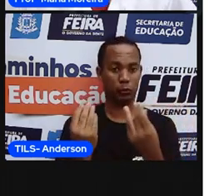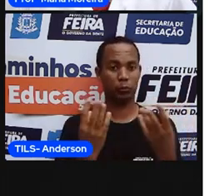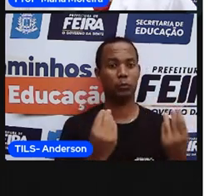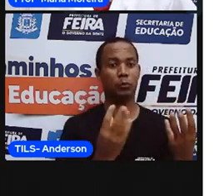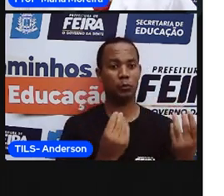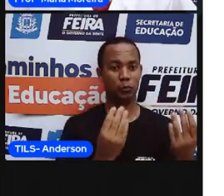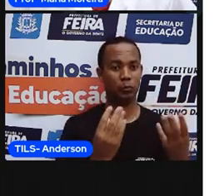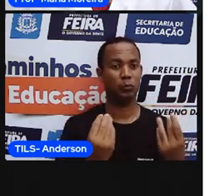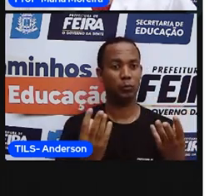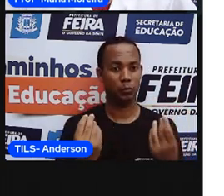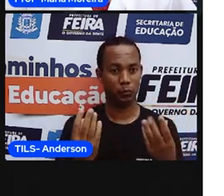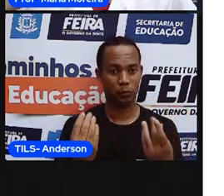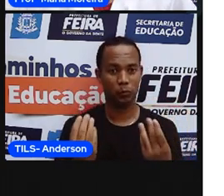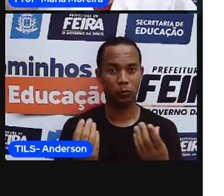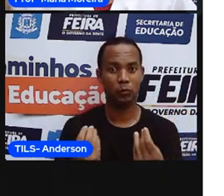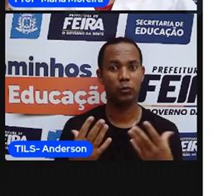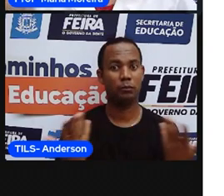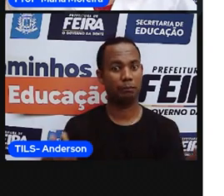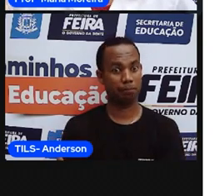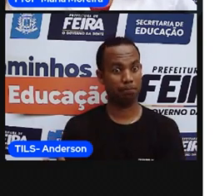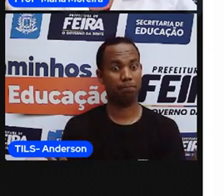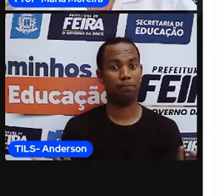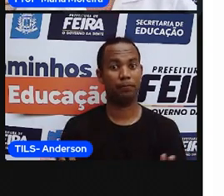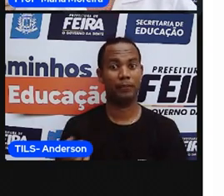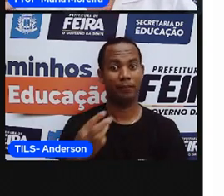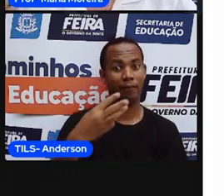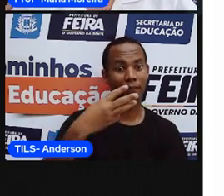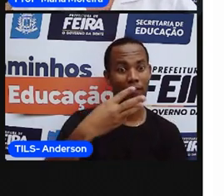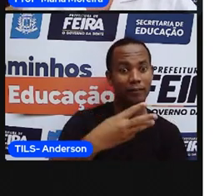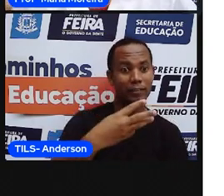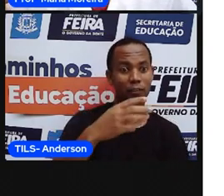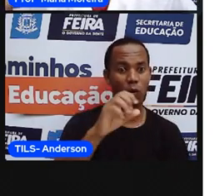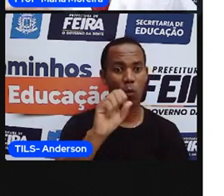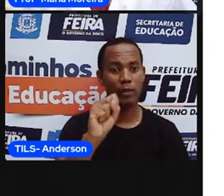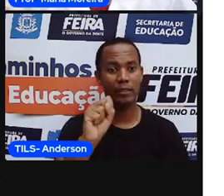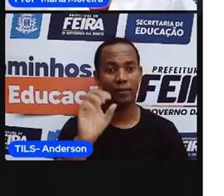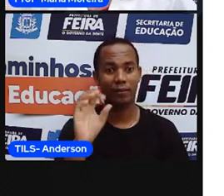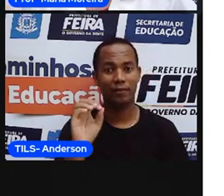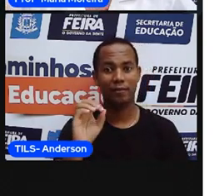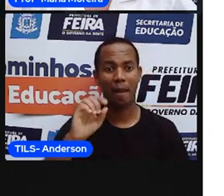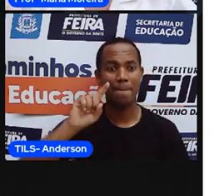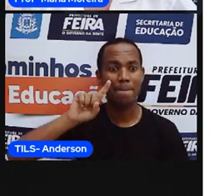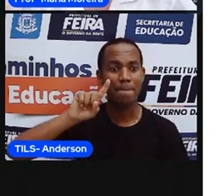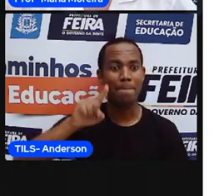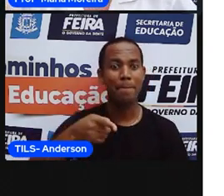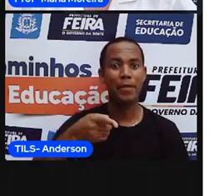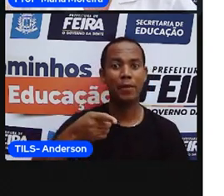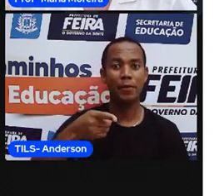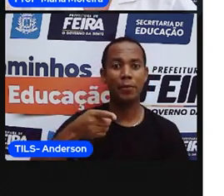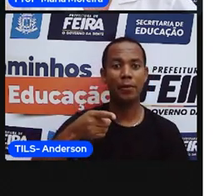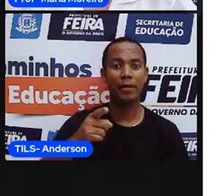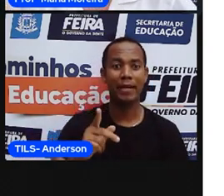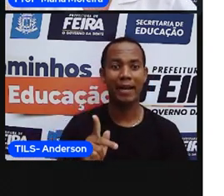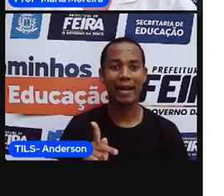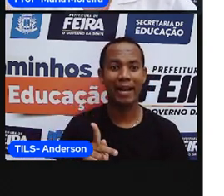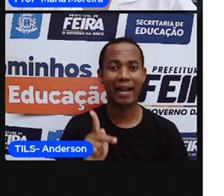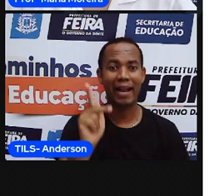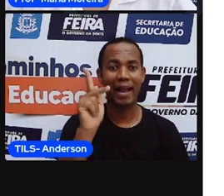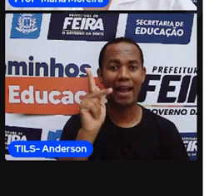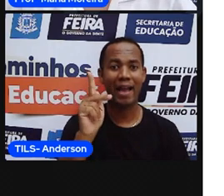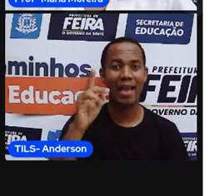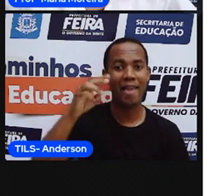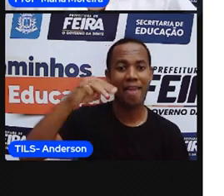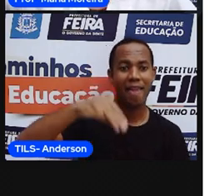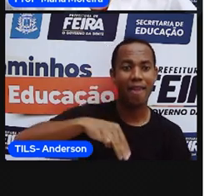Eu também acho que é muito. 380 mil quilômetros. Quanto é que equivale um quilômetro? Quantos metros tem um